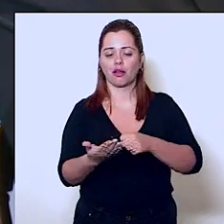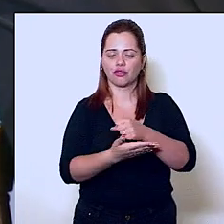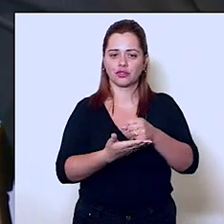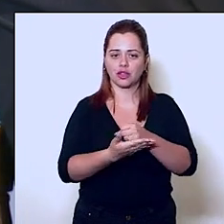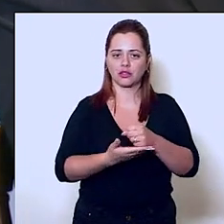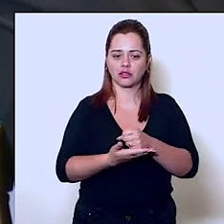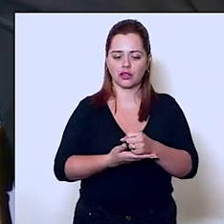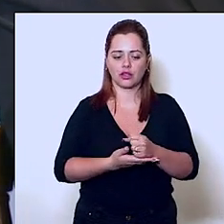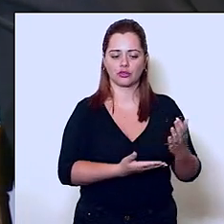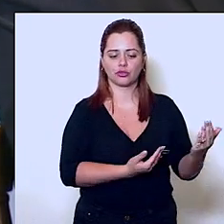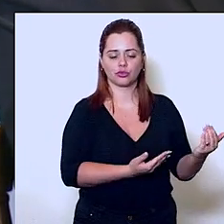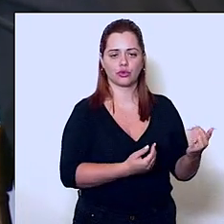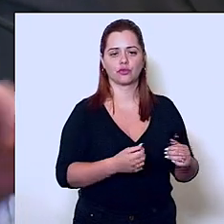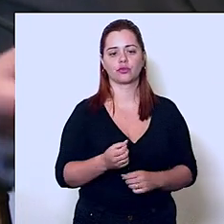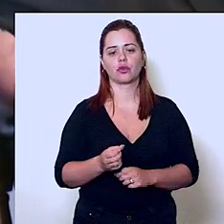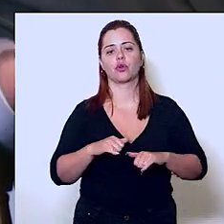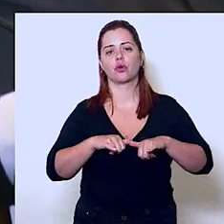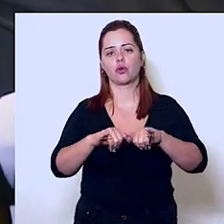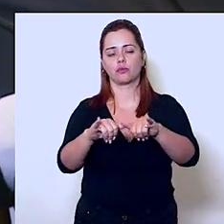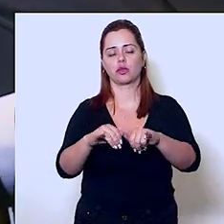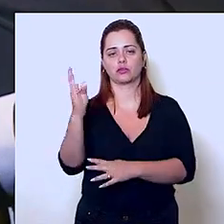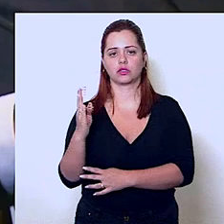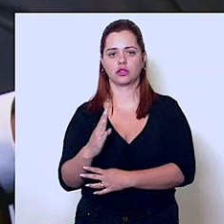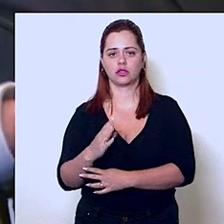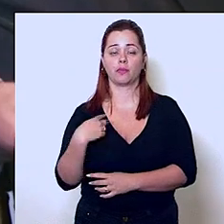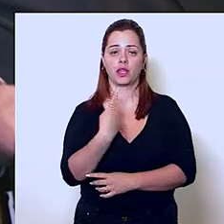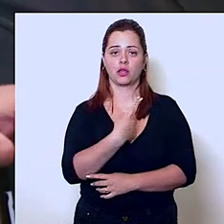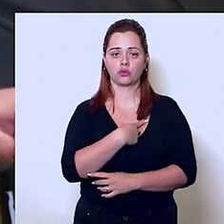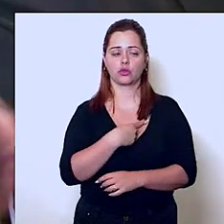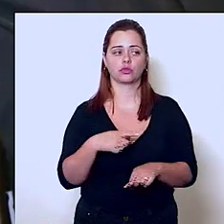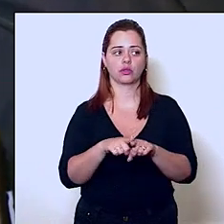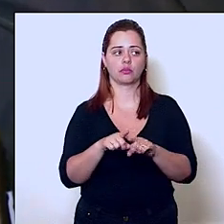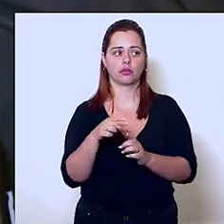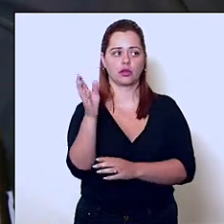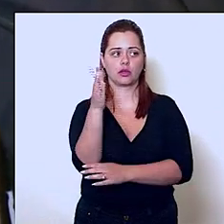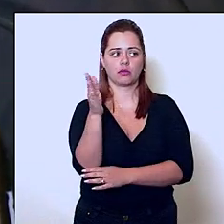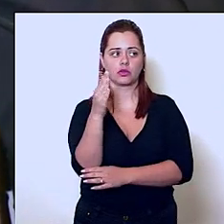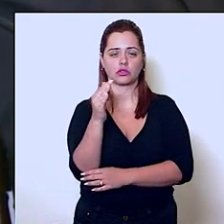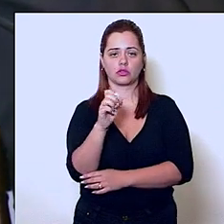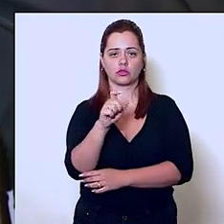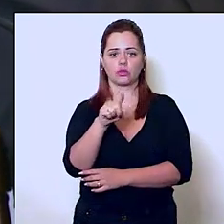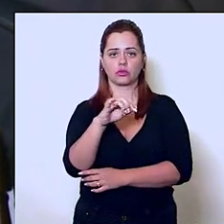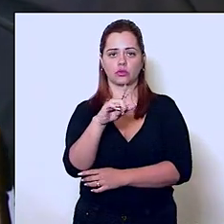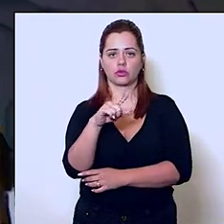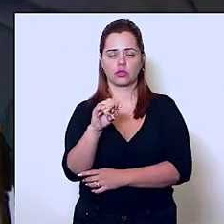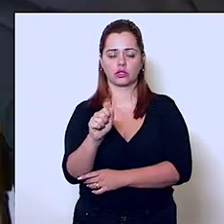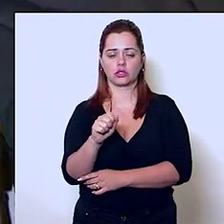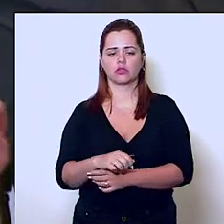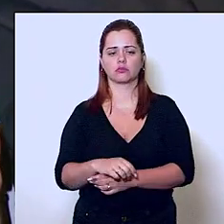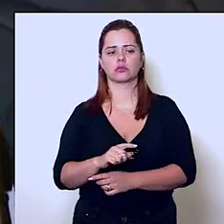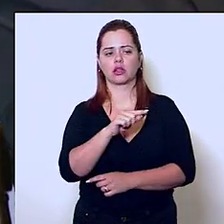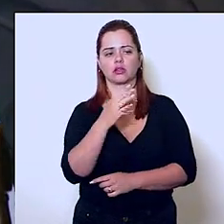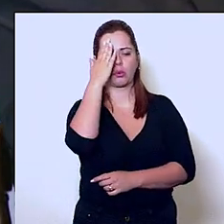comercial brasileira. E o nosso embaixador Pedro Luiz Rodrigues, sempre muito atento, né, soube e me disse: olha,